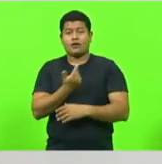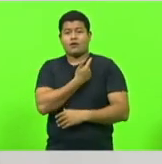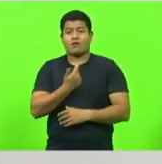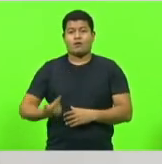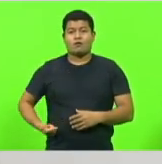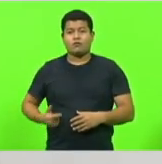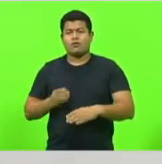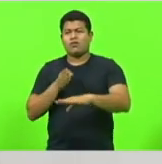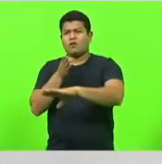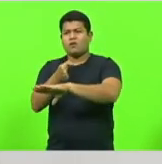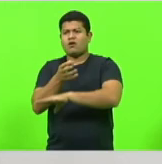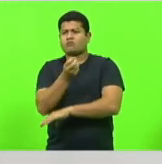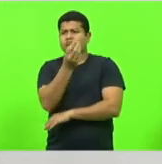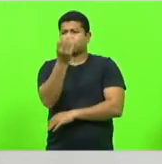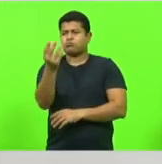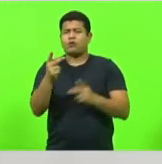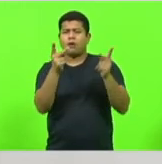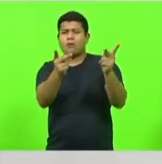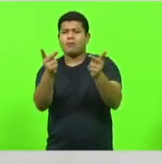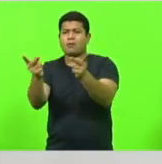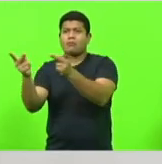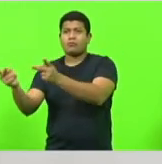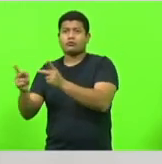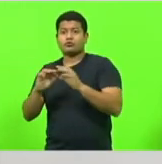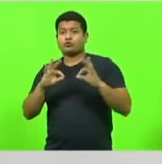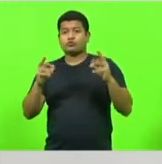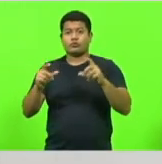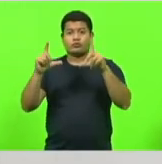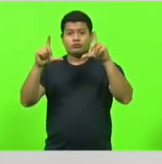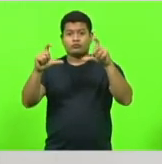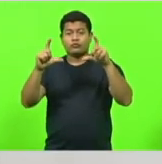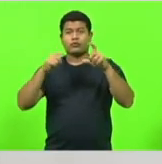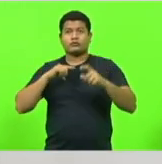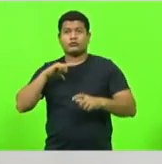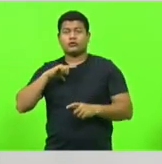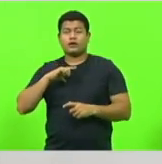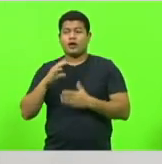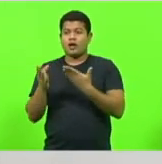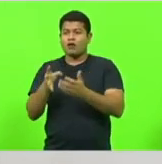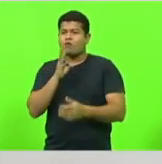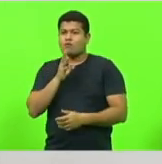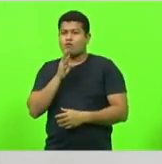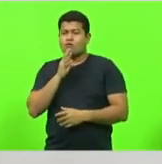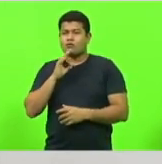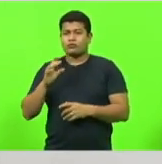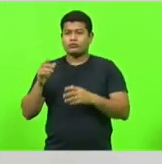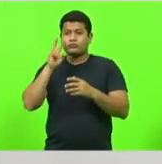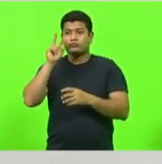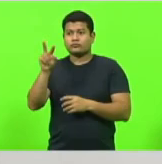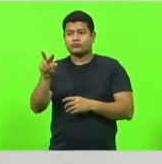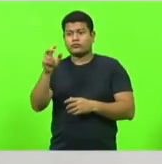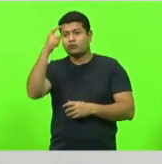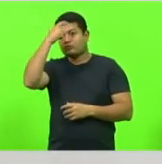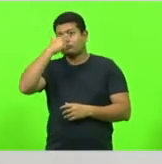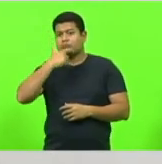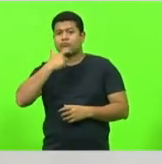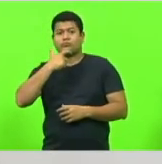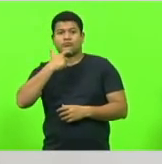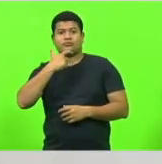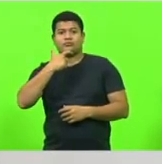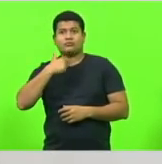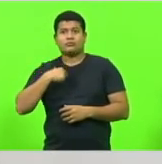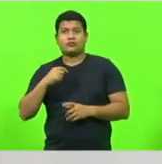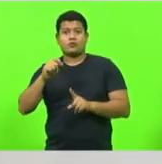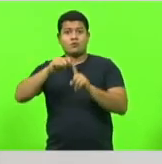Estado, fazendo suas entregas, em todas as fotos tem rostinho conhecido ali. Você olha aquele gasto ali, você vai ver que apenas um mês